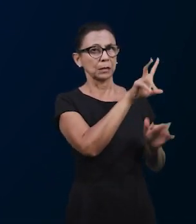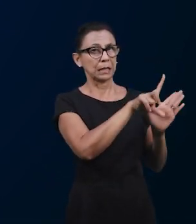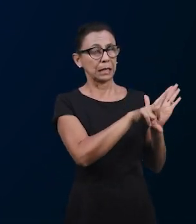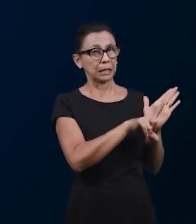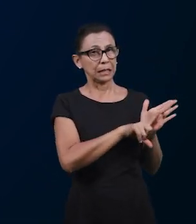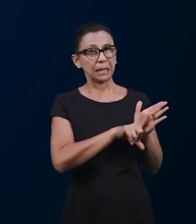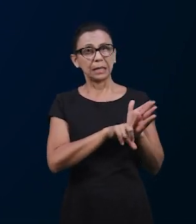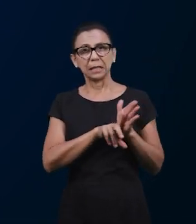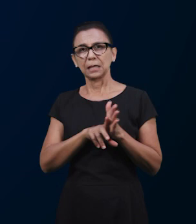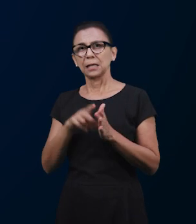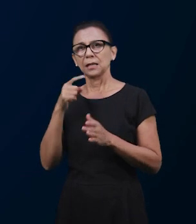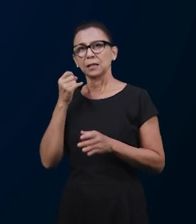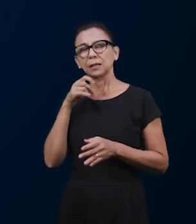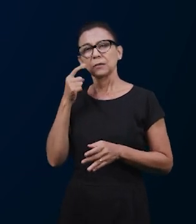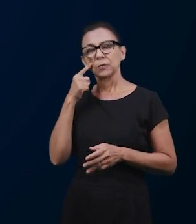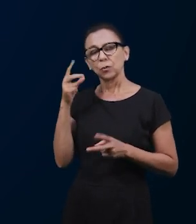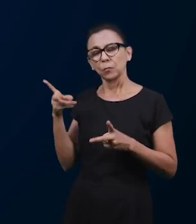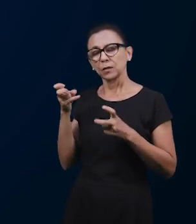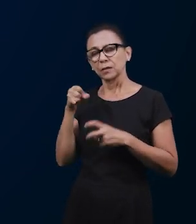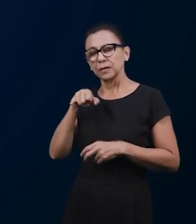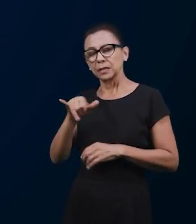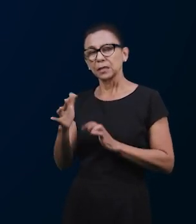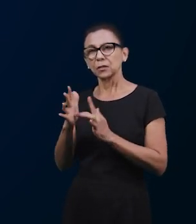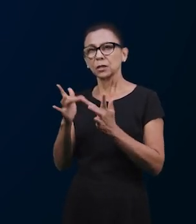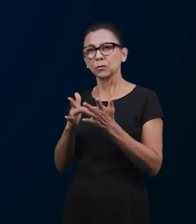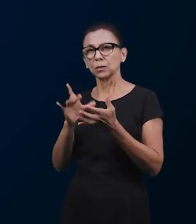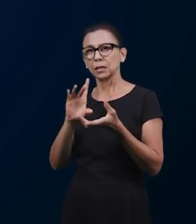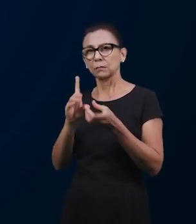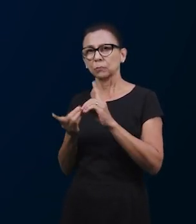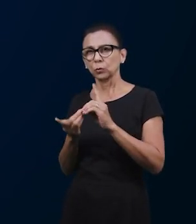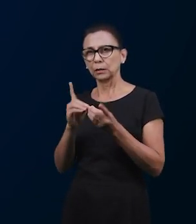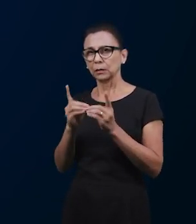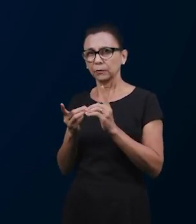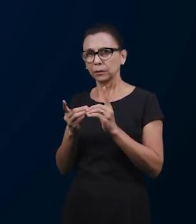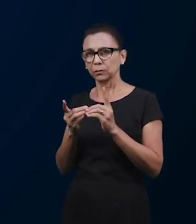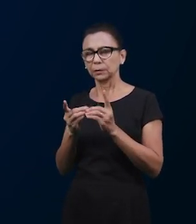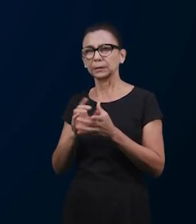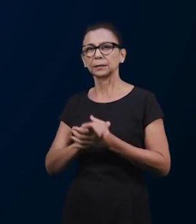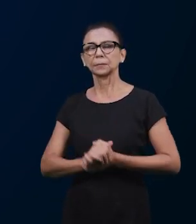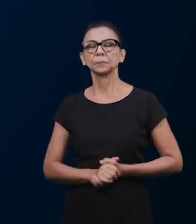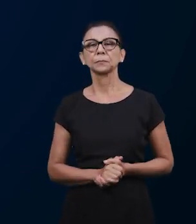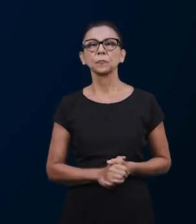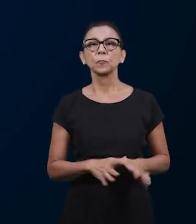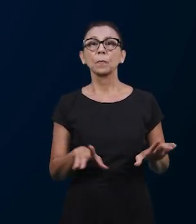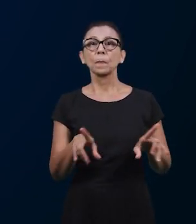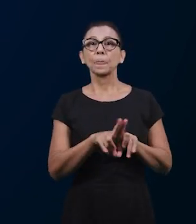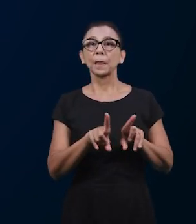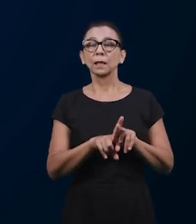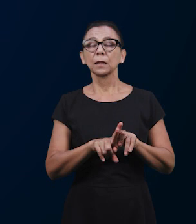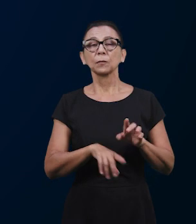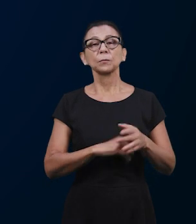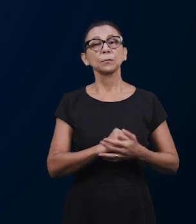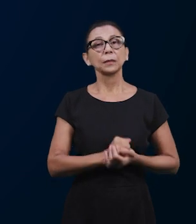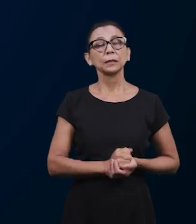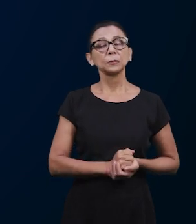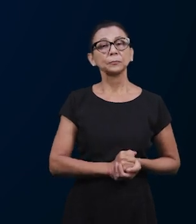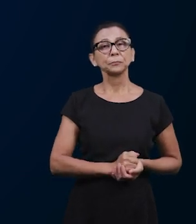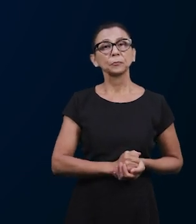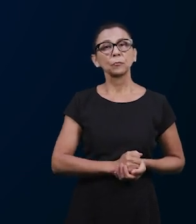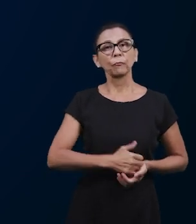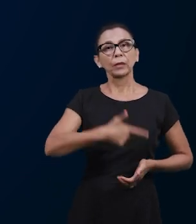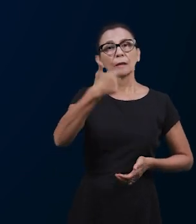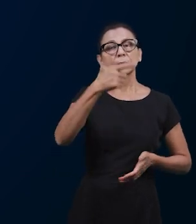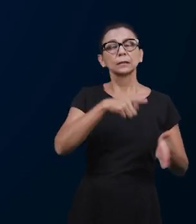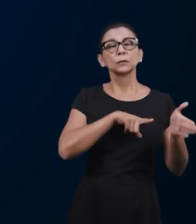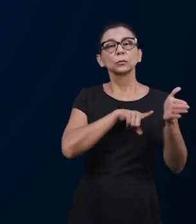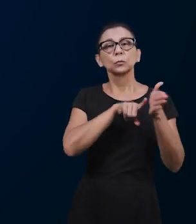da verdade. Porém, a verdade é imutável de geração em geração. A segunda intenção foi quando ele lança a segunda pergunta, e a própria palavra